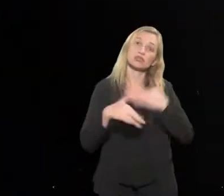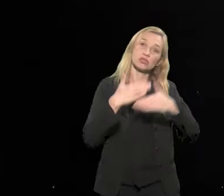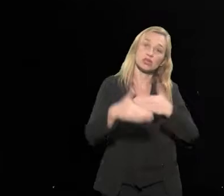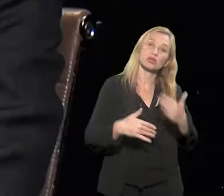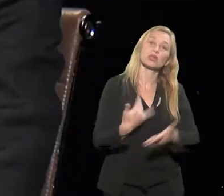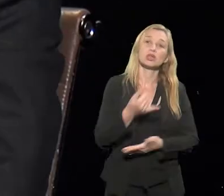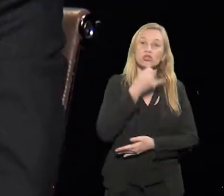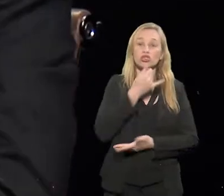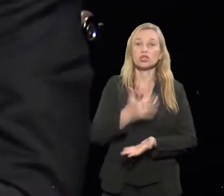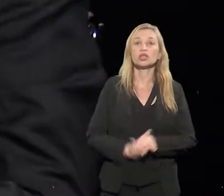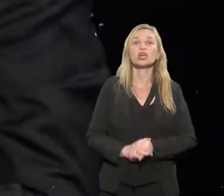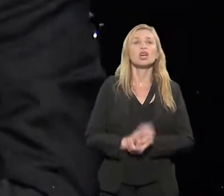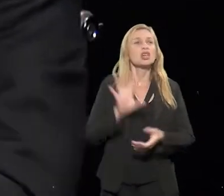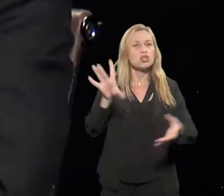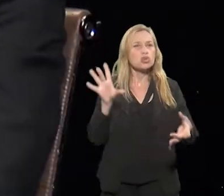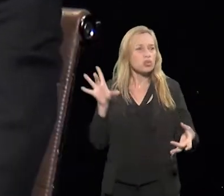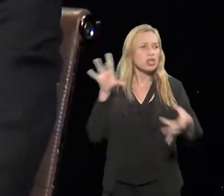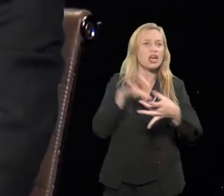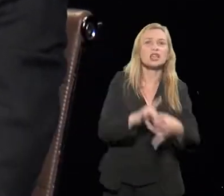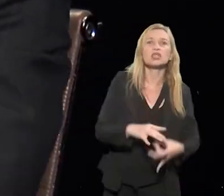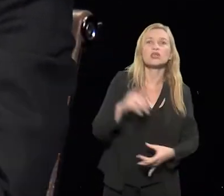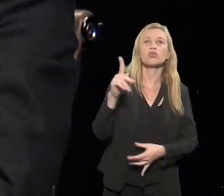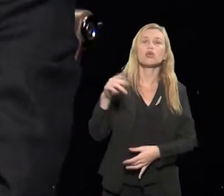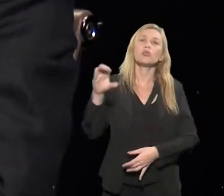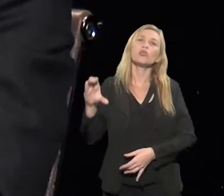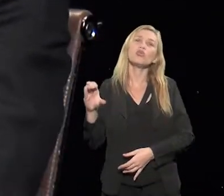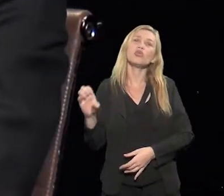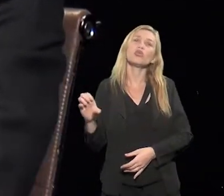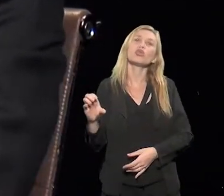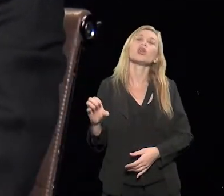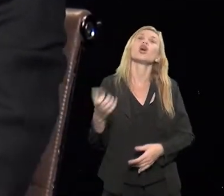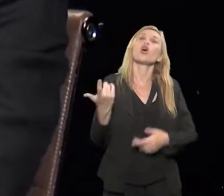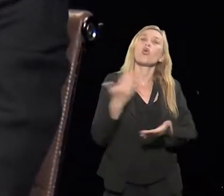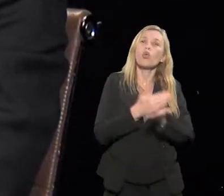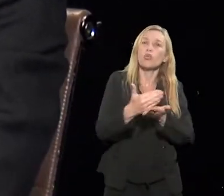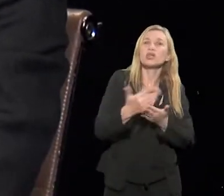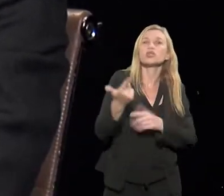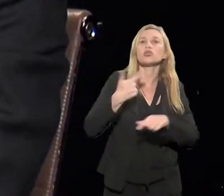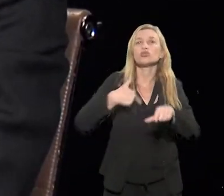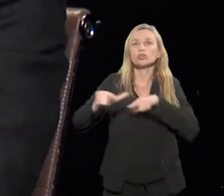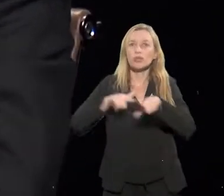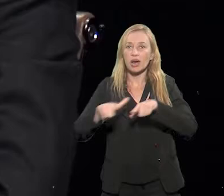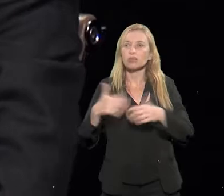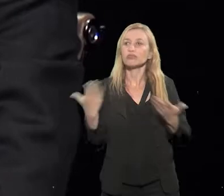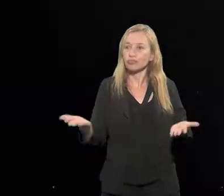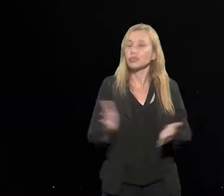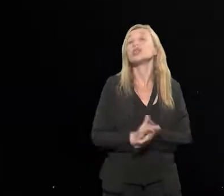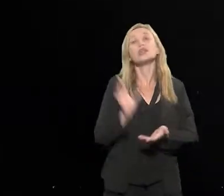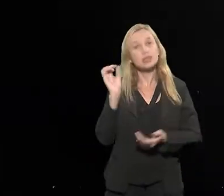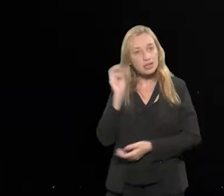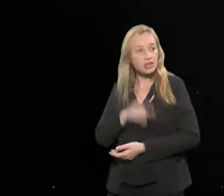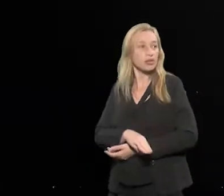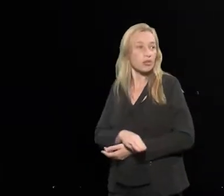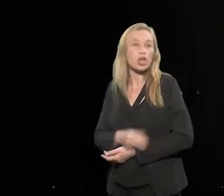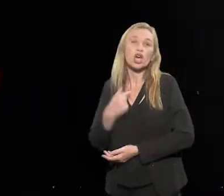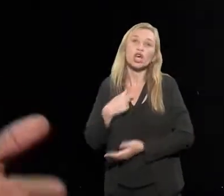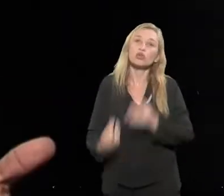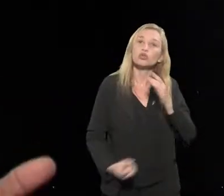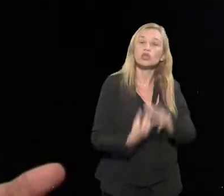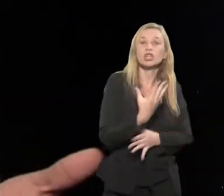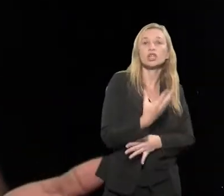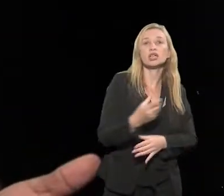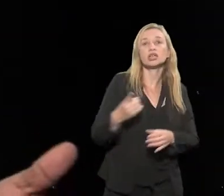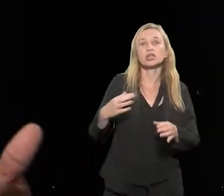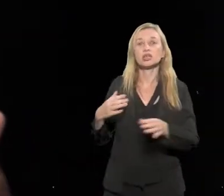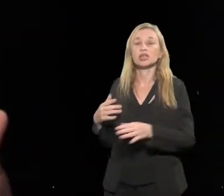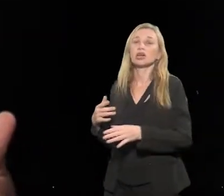processo. E a sua ligação, então, com a CUFA começa exatamente com esse trabalho do MV Bill? Exatamente. Eu sou cria